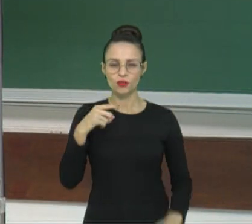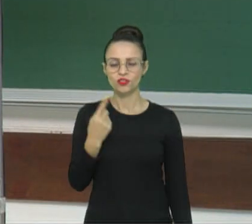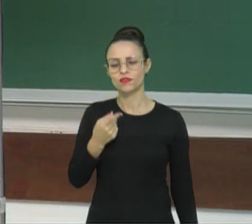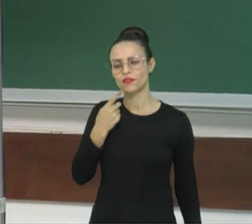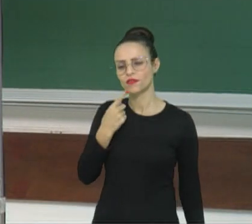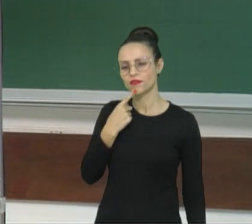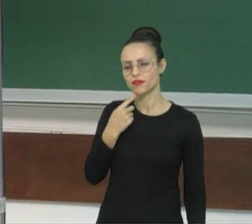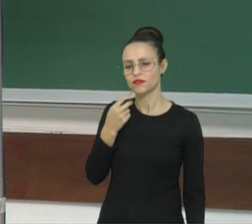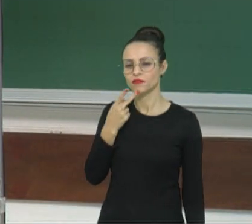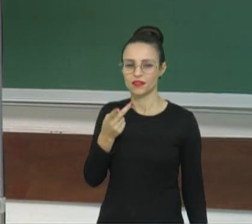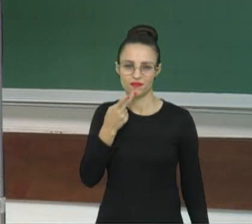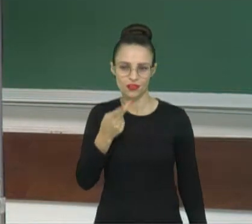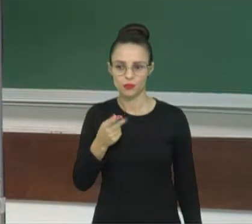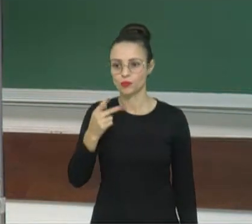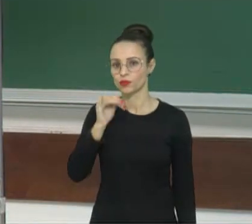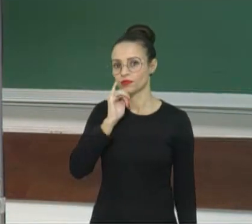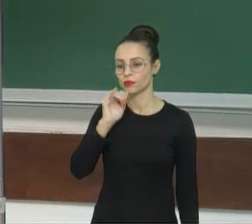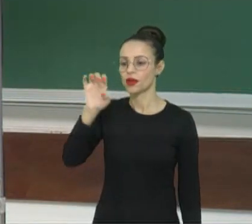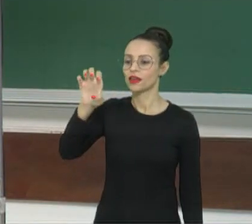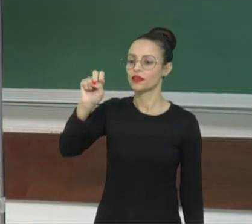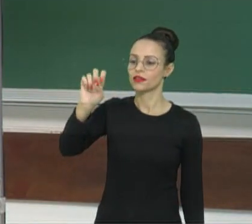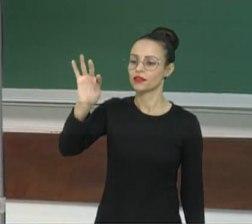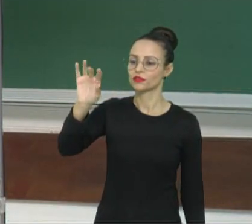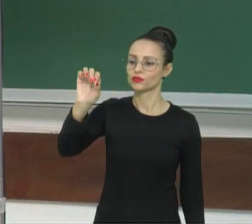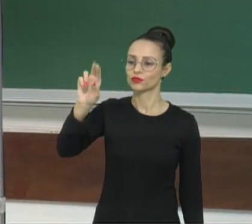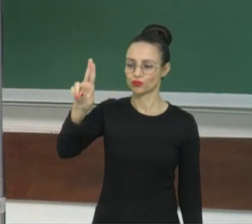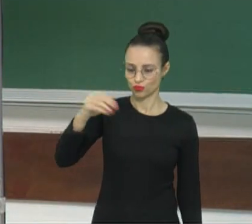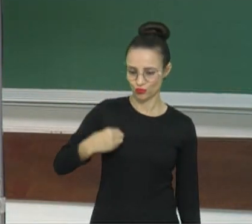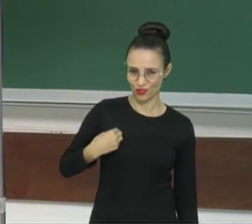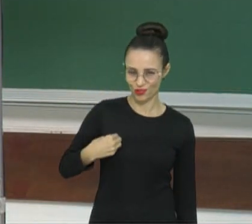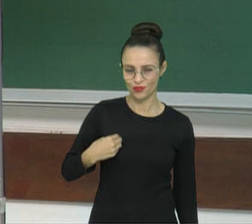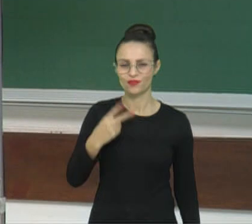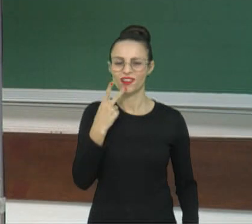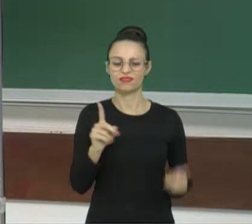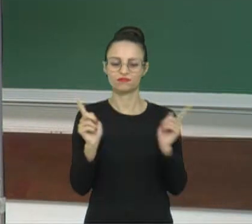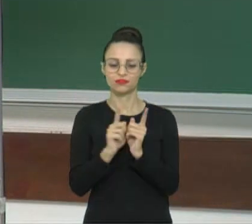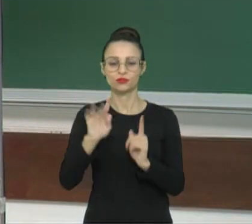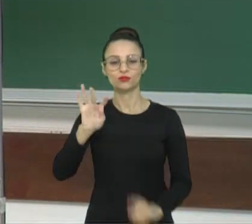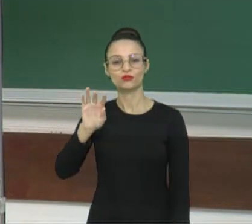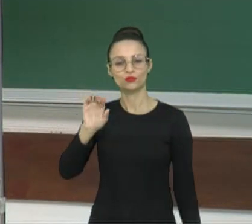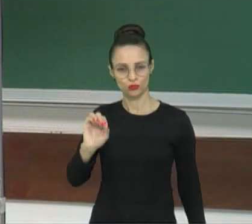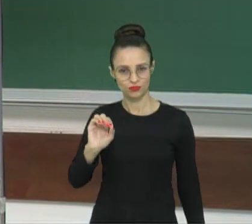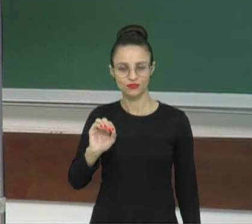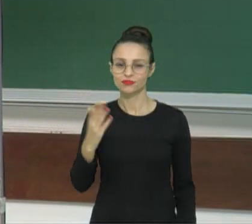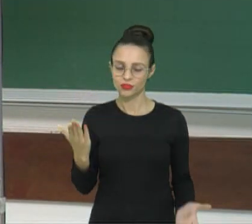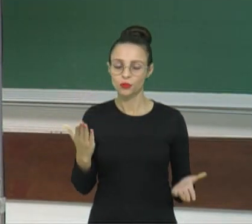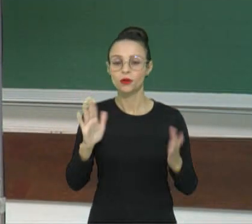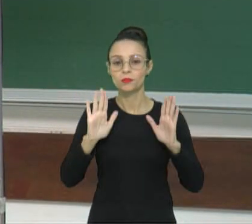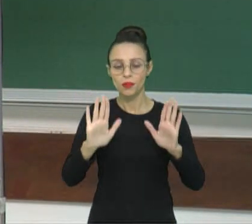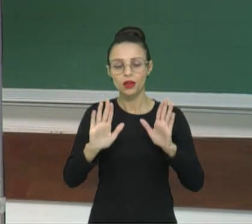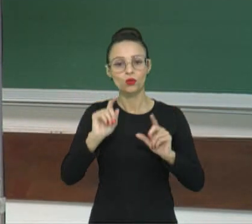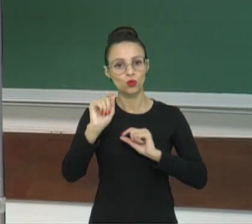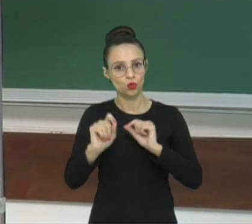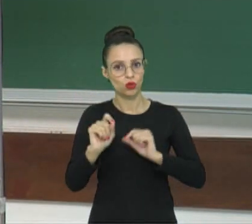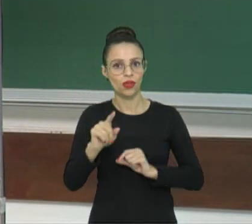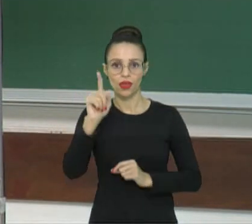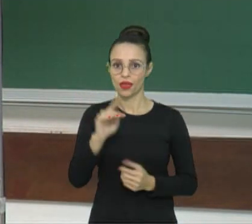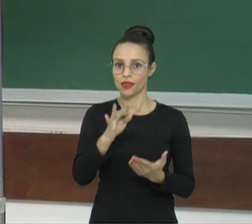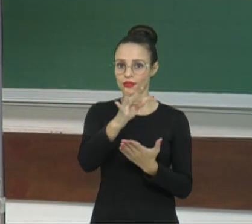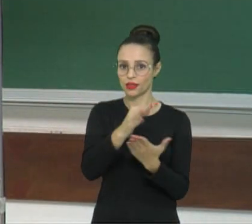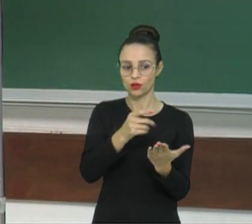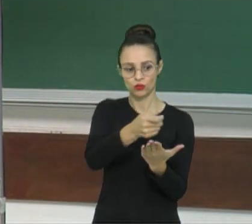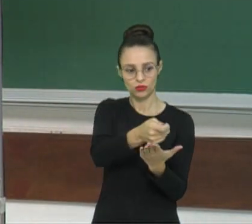vez de a gente dizer, por exemplo, estou, a gente dizer tô. Então, a gente faz essa contração. Mas por se tratar de um